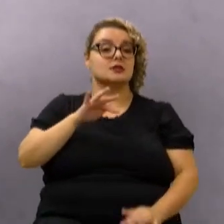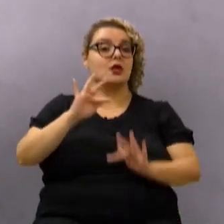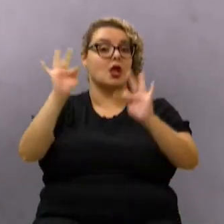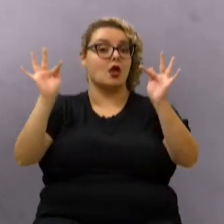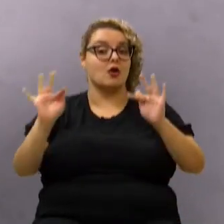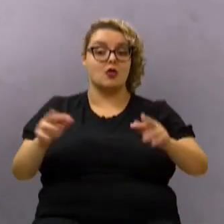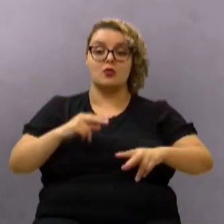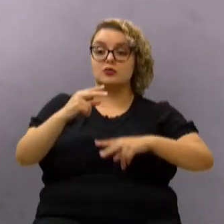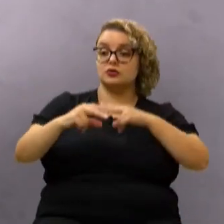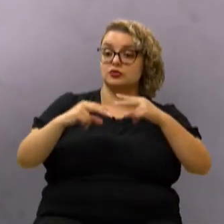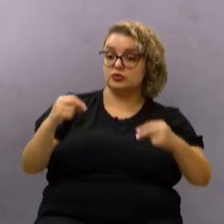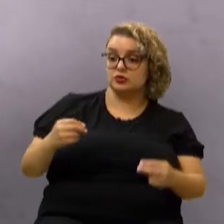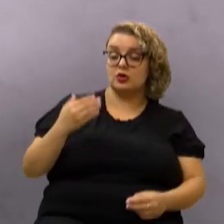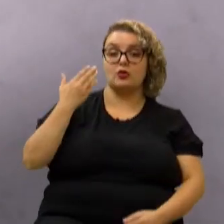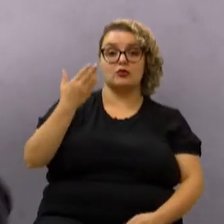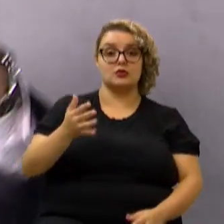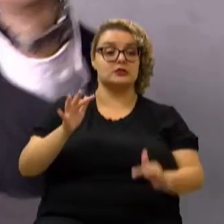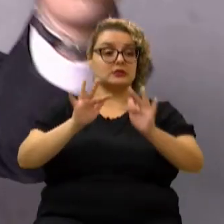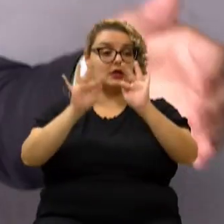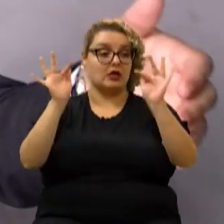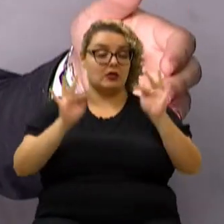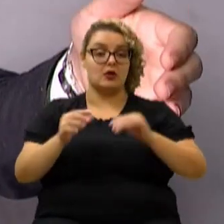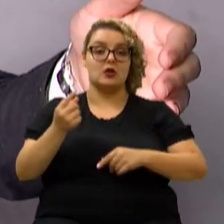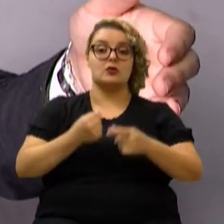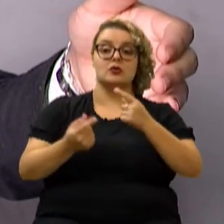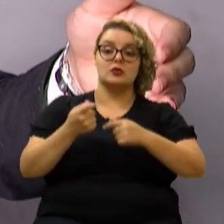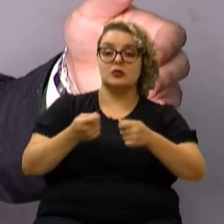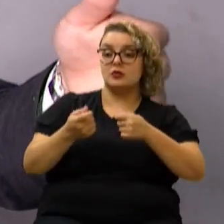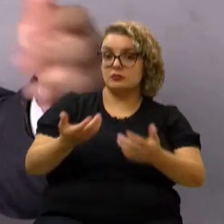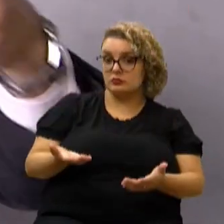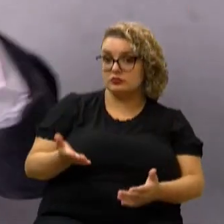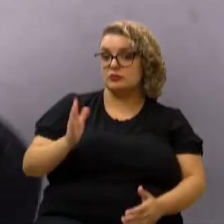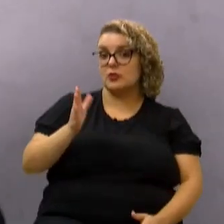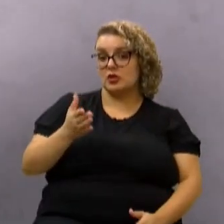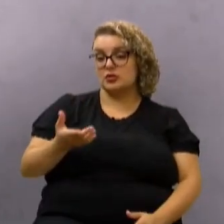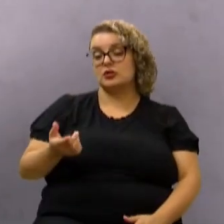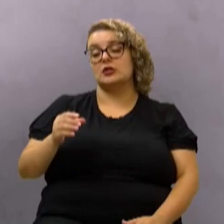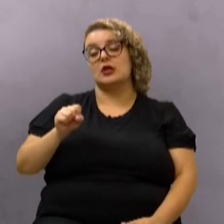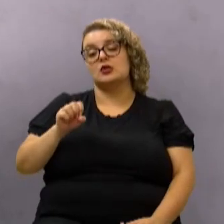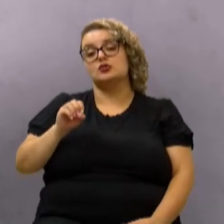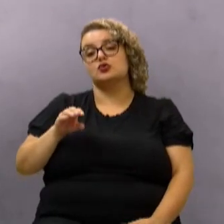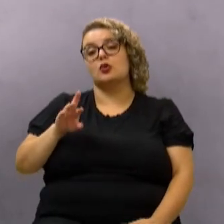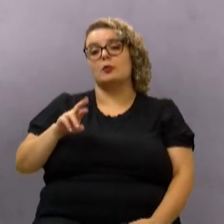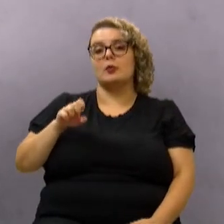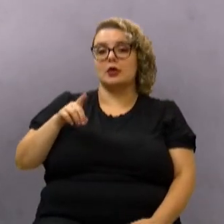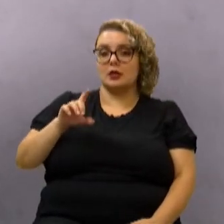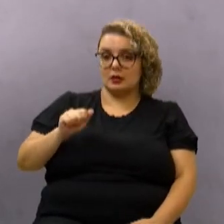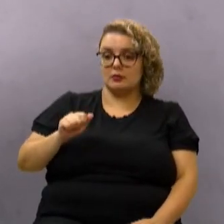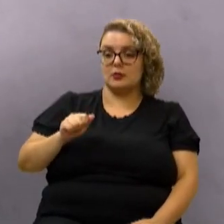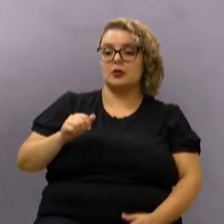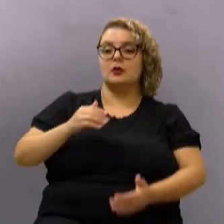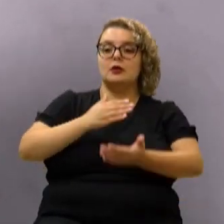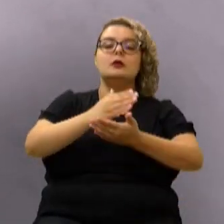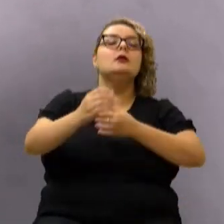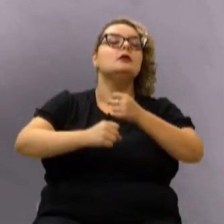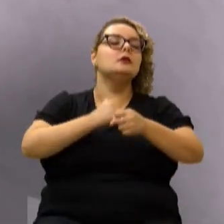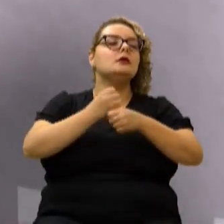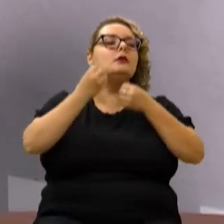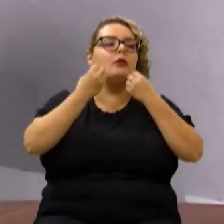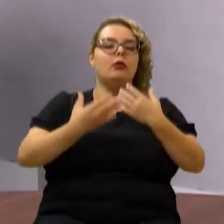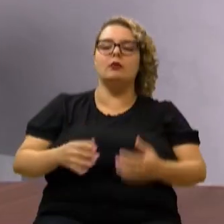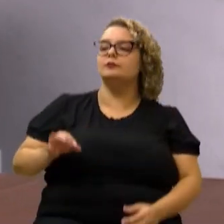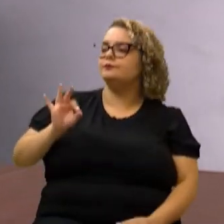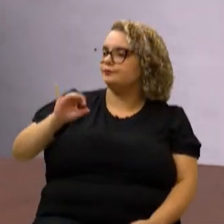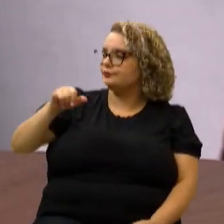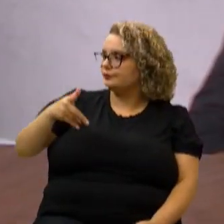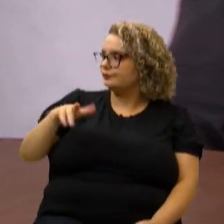as crianças vão estar felizes com os presentes, você vai estar feliz que economizou um dinheirinho e que já está sobrando aí também para você começar o